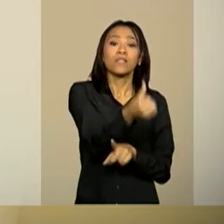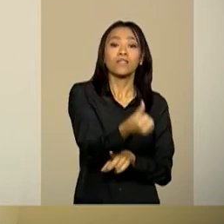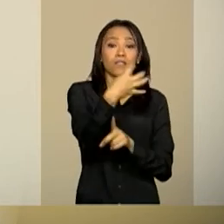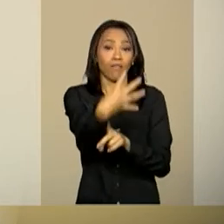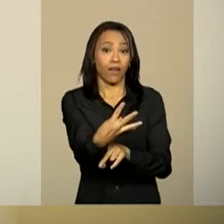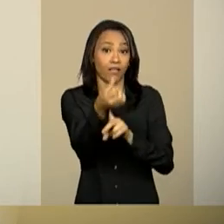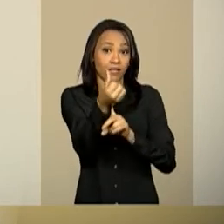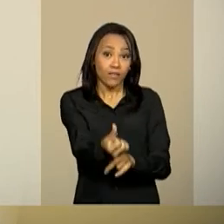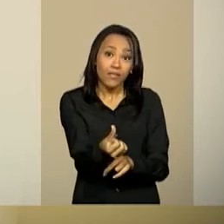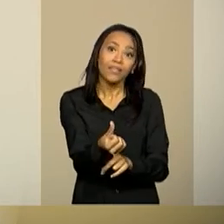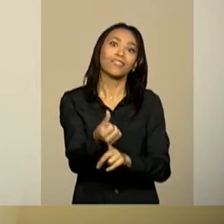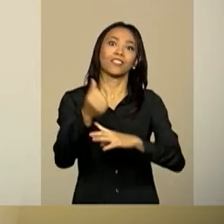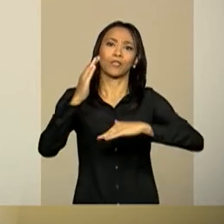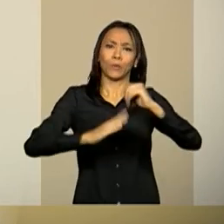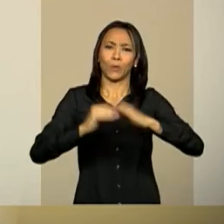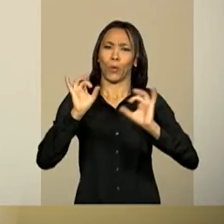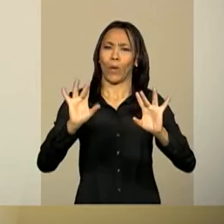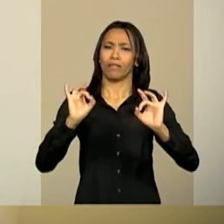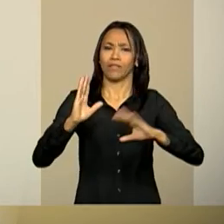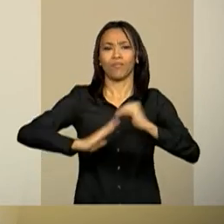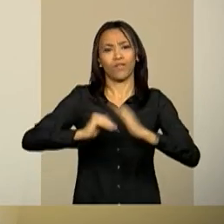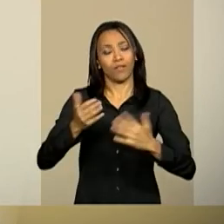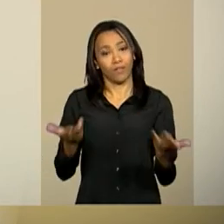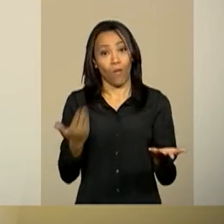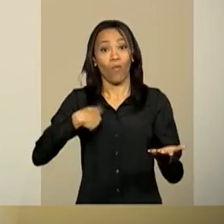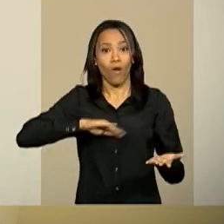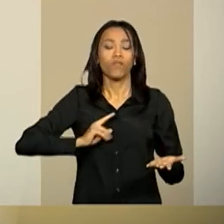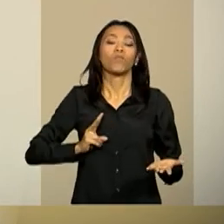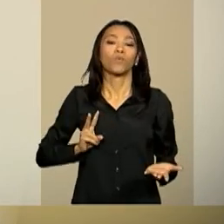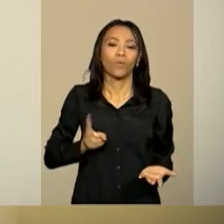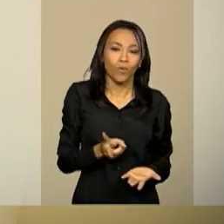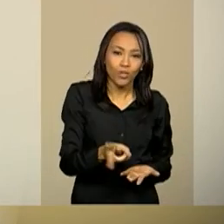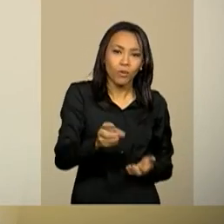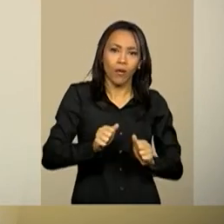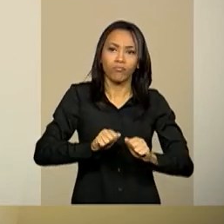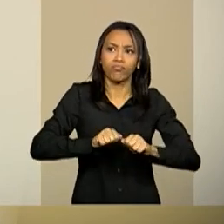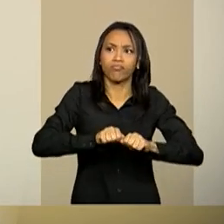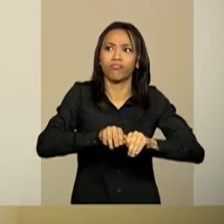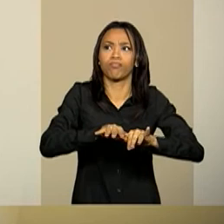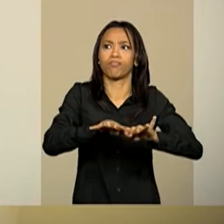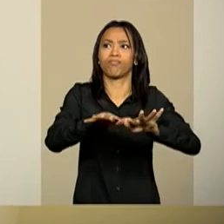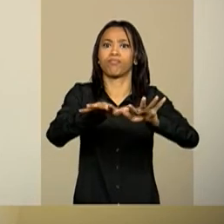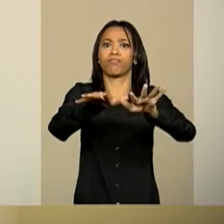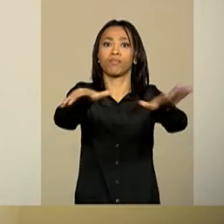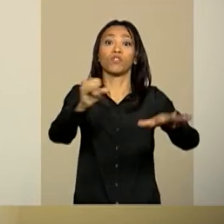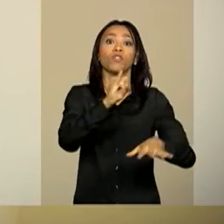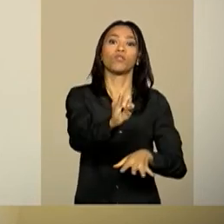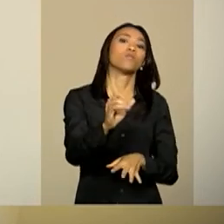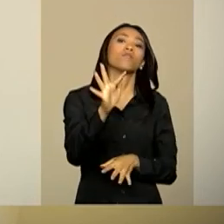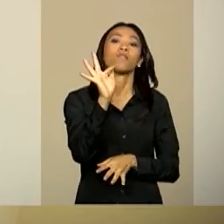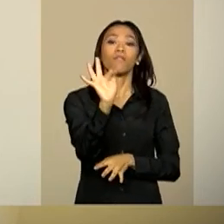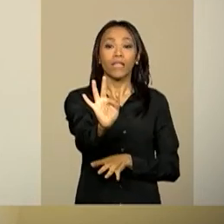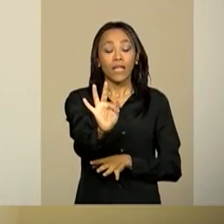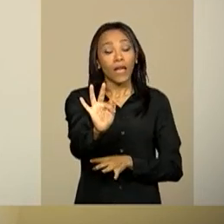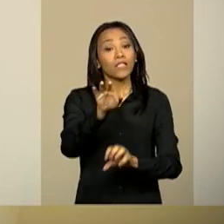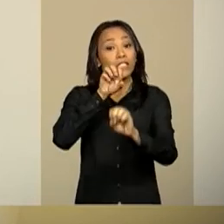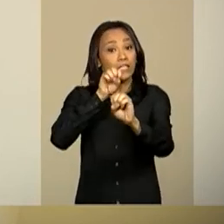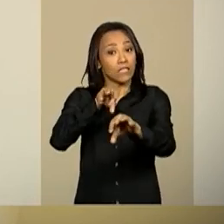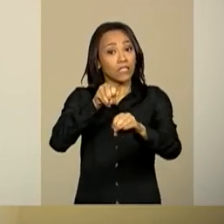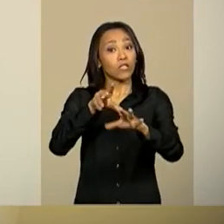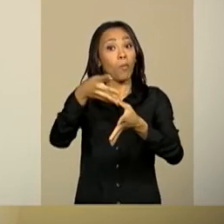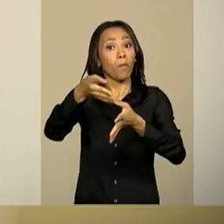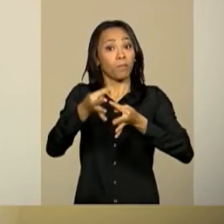e646 de qualificação profissional nós vamos continuar o expandir a rede dos institutos federais de educação